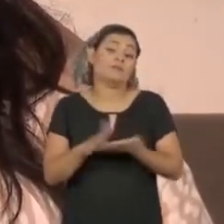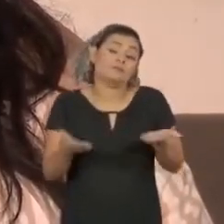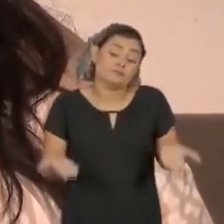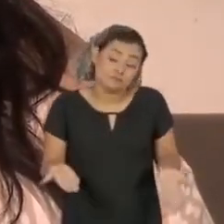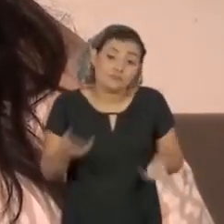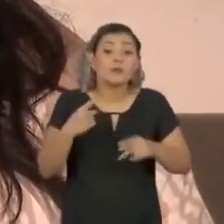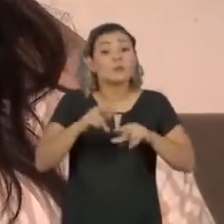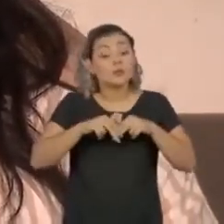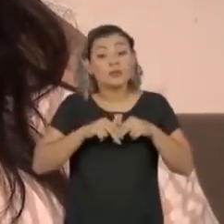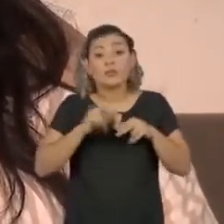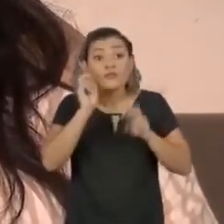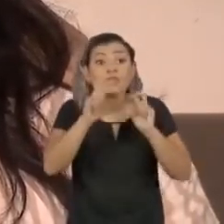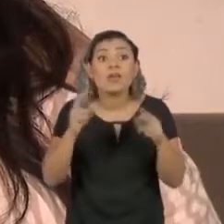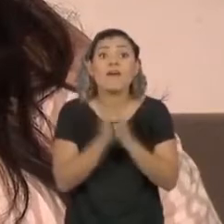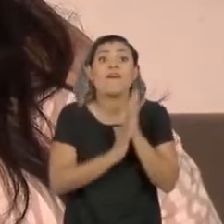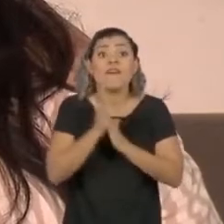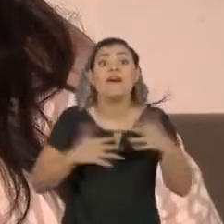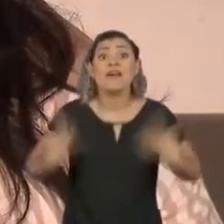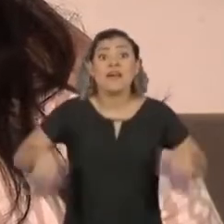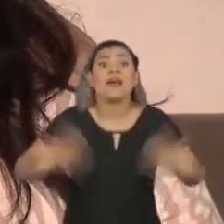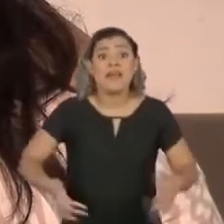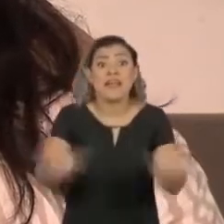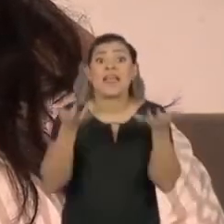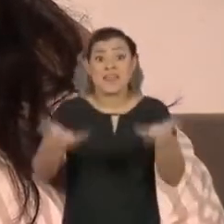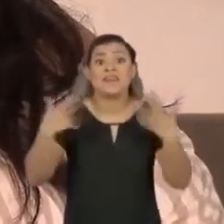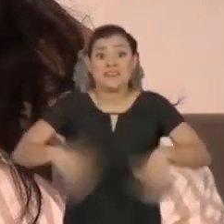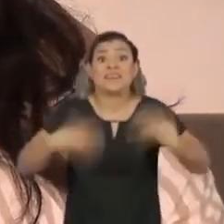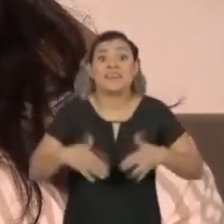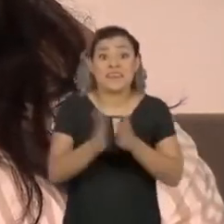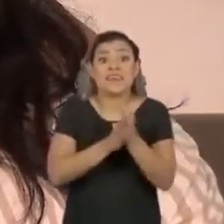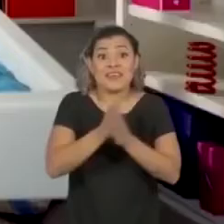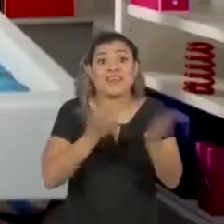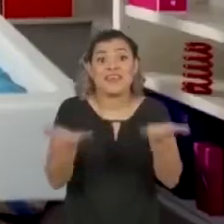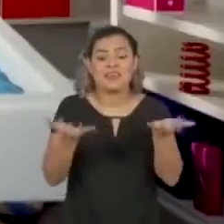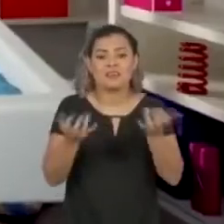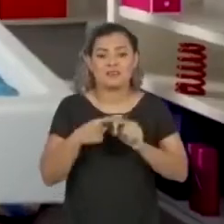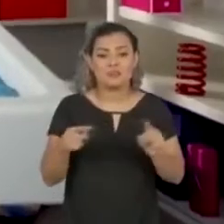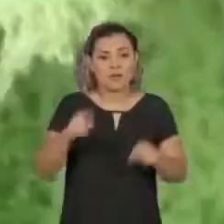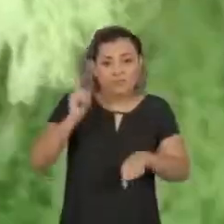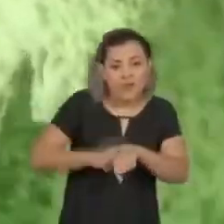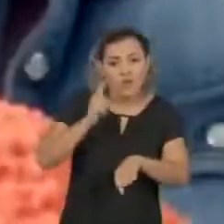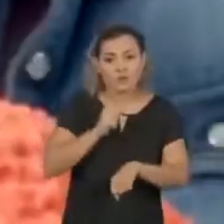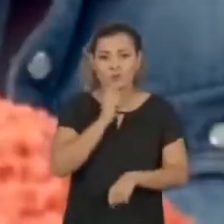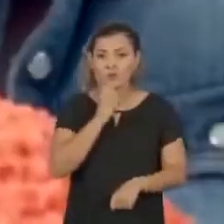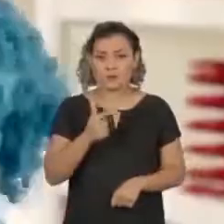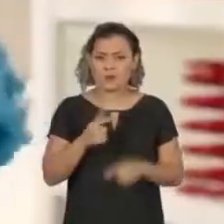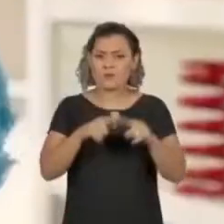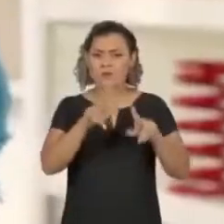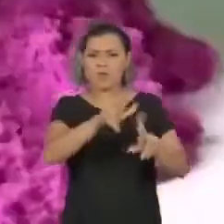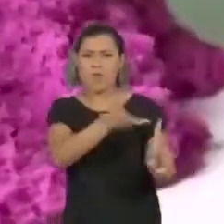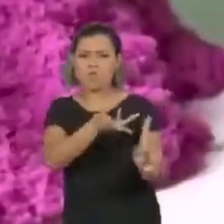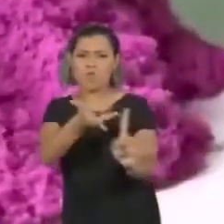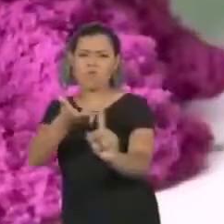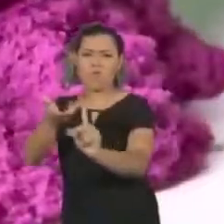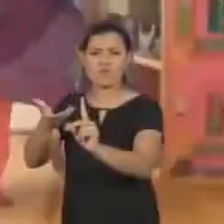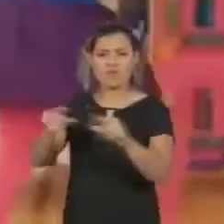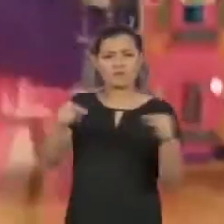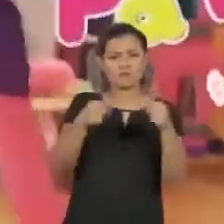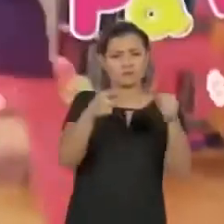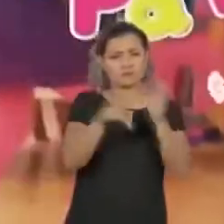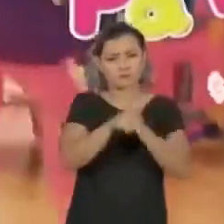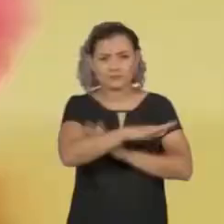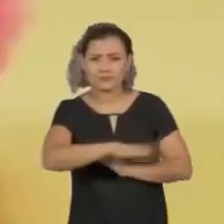eles vêm ficam eufóricos eu quero aí eu falo amanhã eu dou aí chega amanhã não tem não é de hoje que a publicidade dirigida